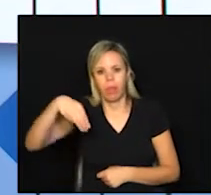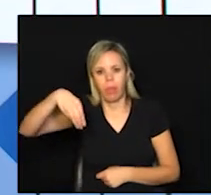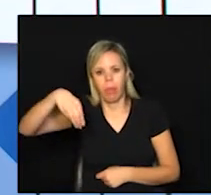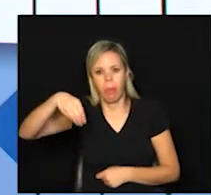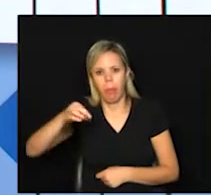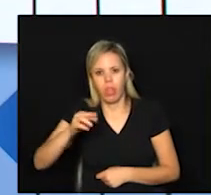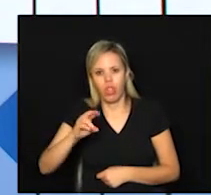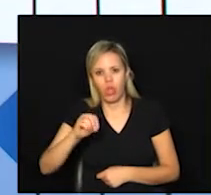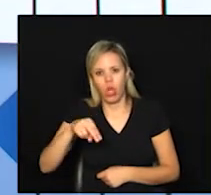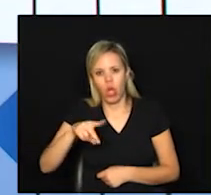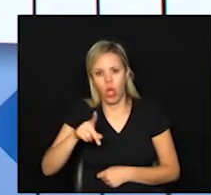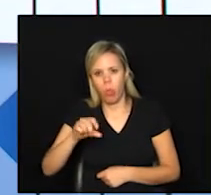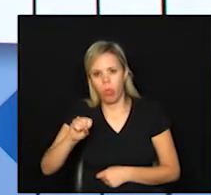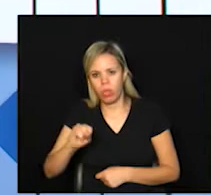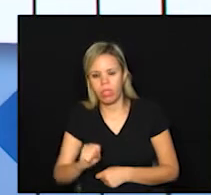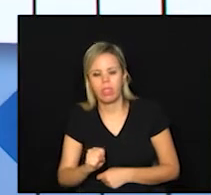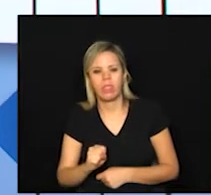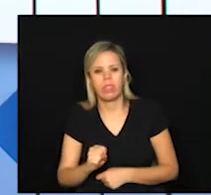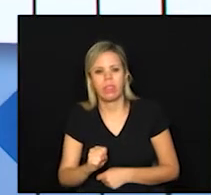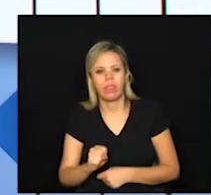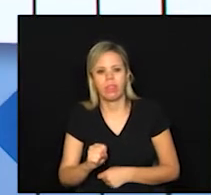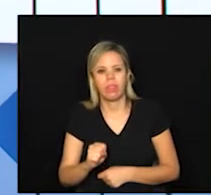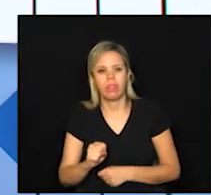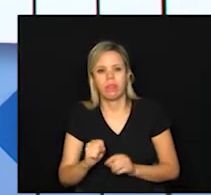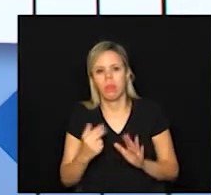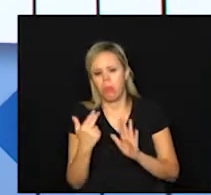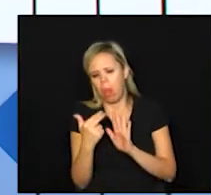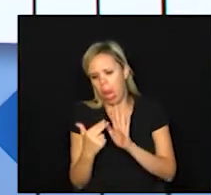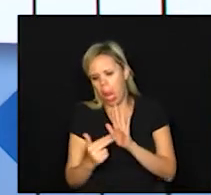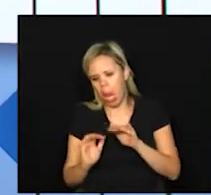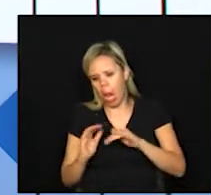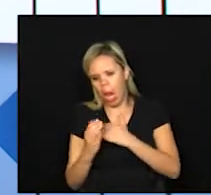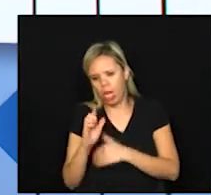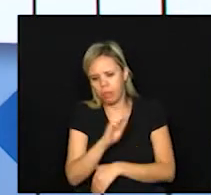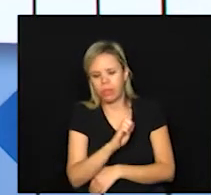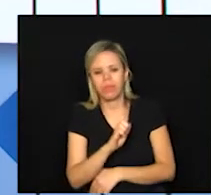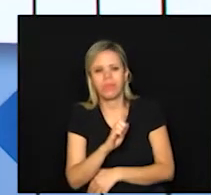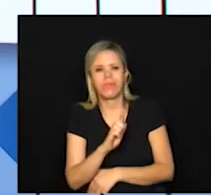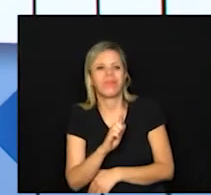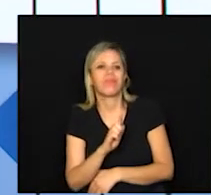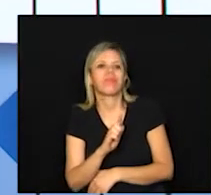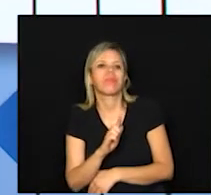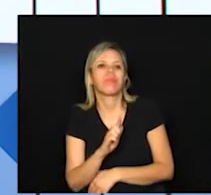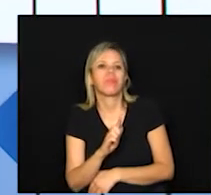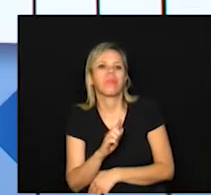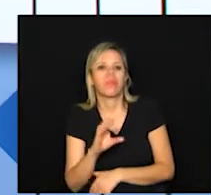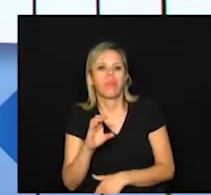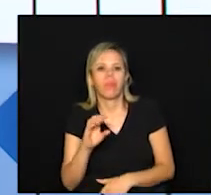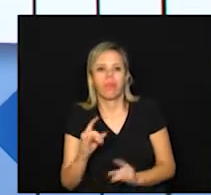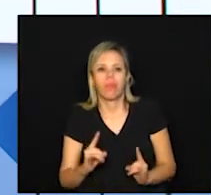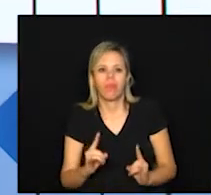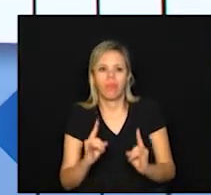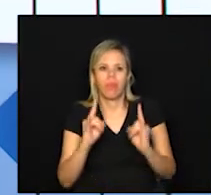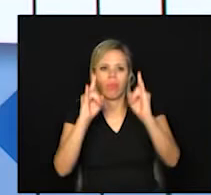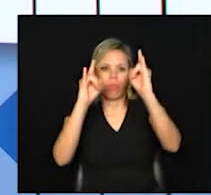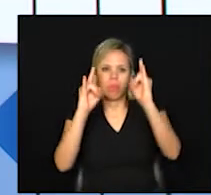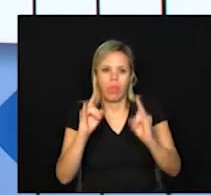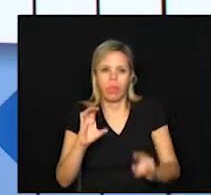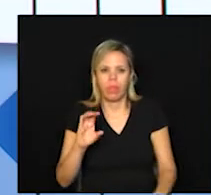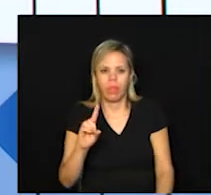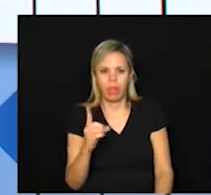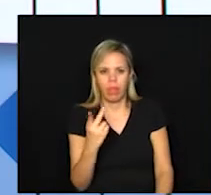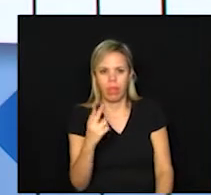Metonópolis, Jardim Santa Clara, Jardim das Begônias, Conjunto Residencial CDHU, Jardim Alto